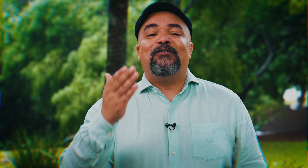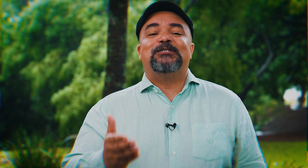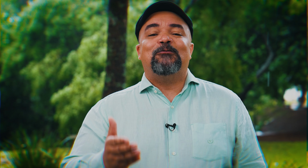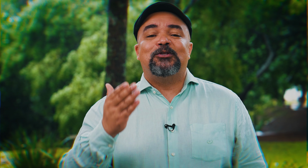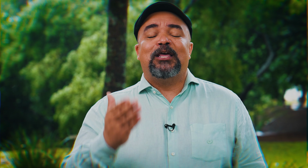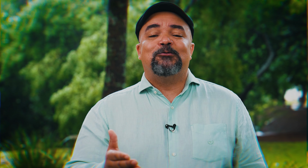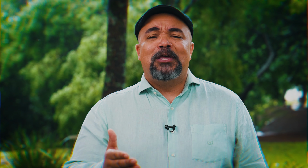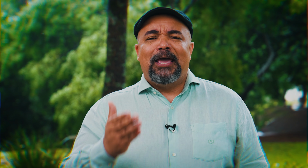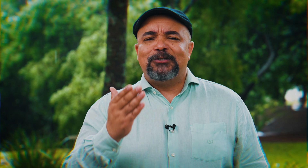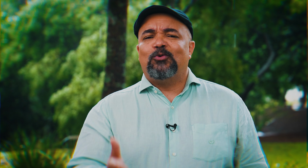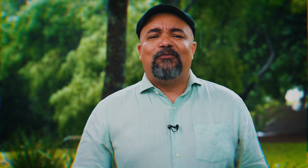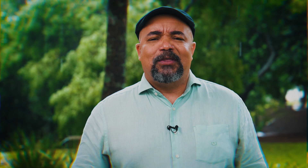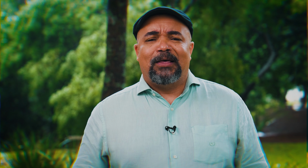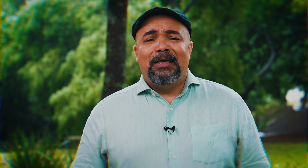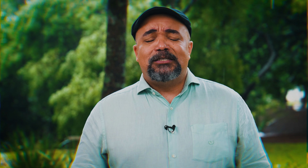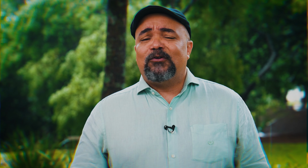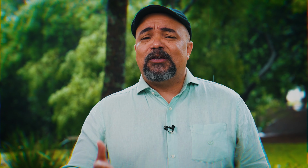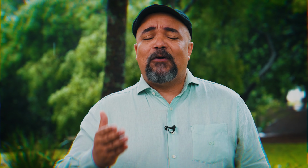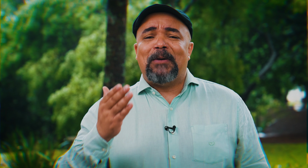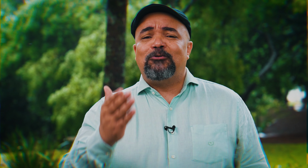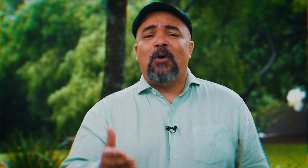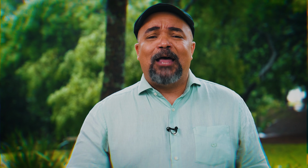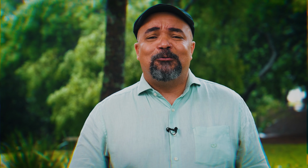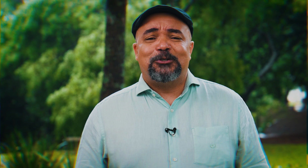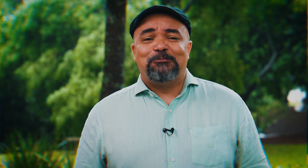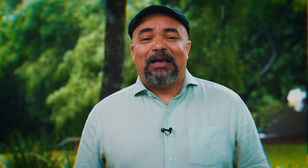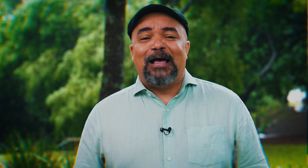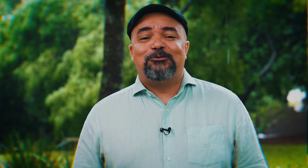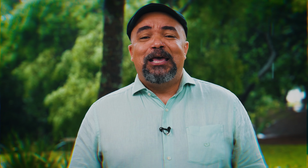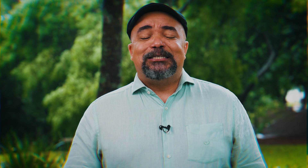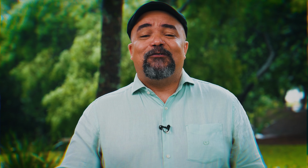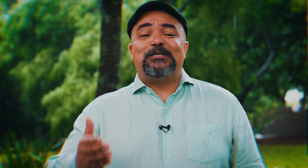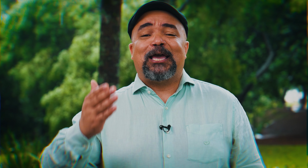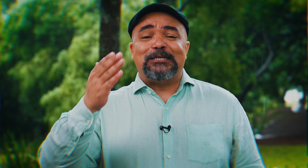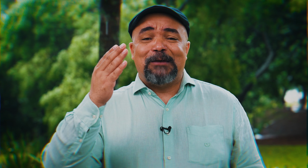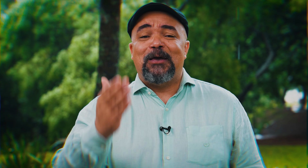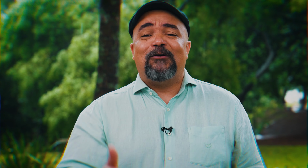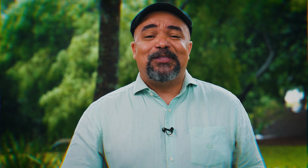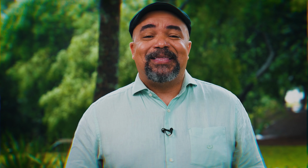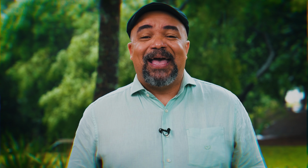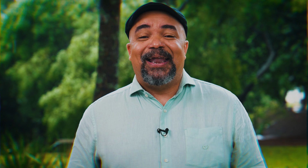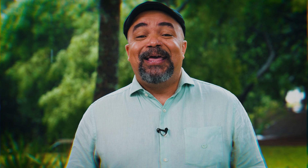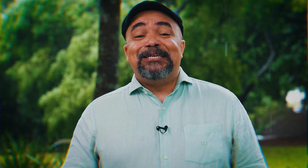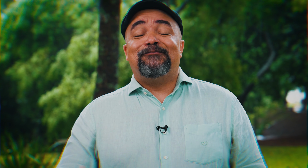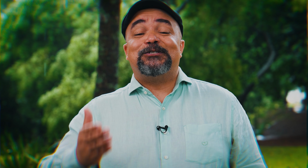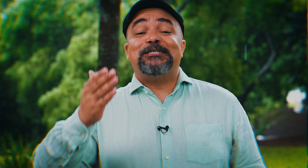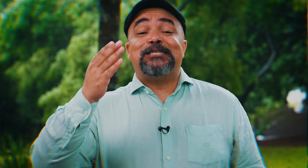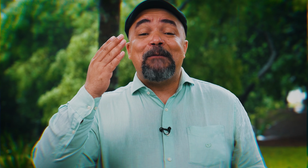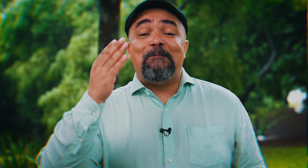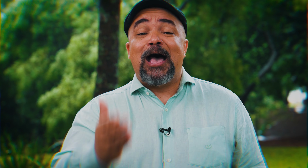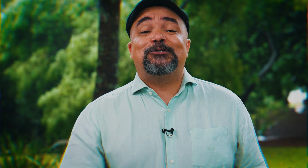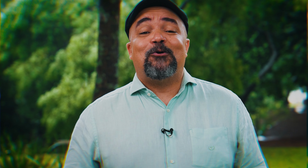da intervenção de Deus em sua vida. Se você foi perdoado dos seus pecados, se você recebeu a vida eterna, se